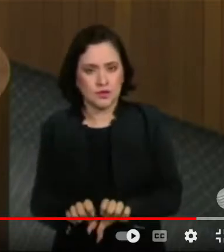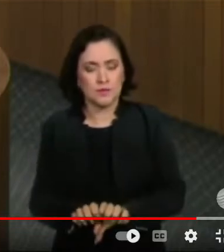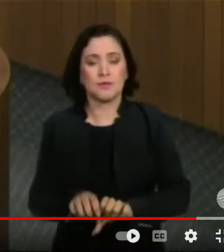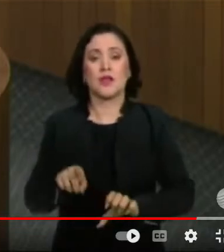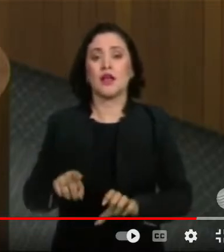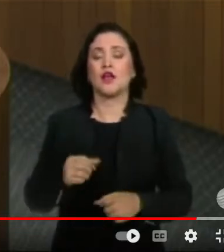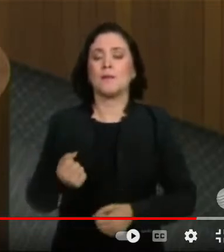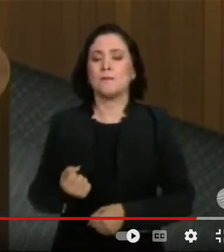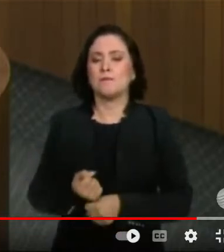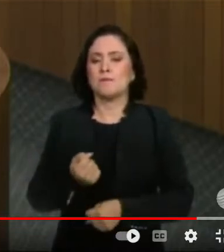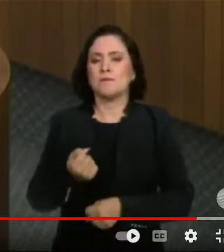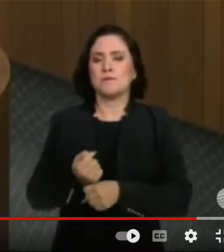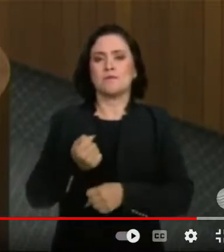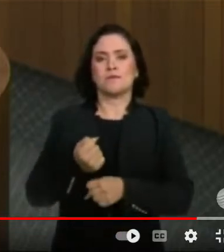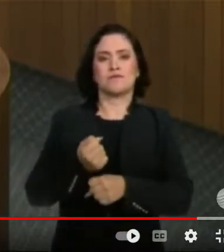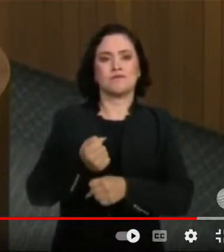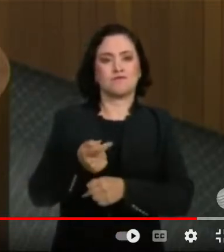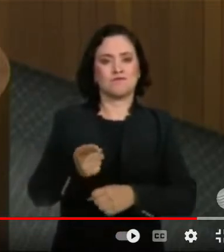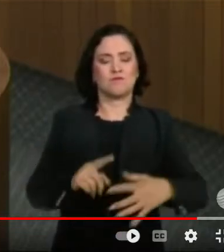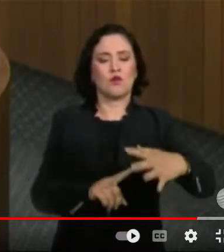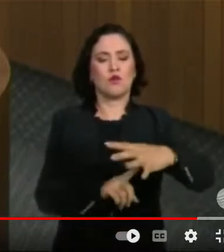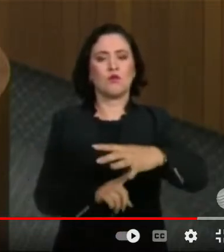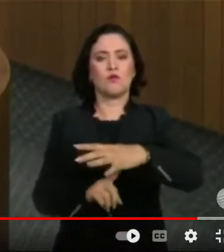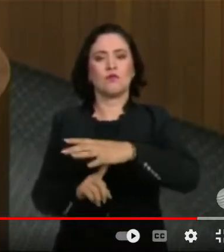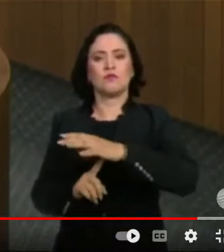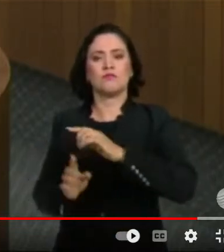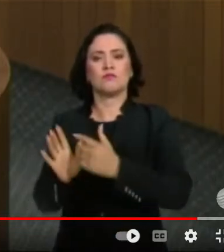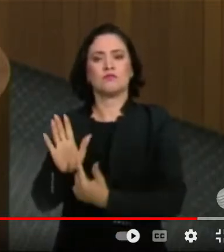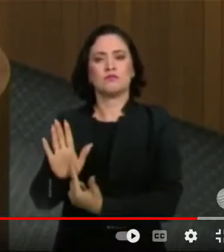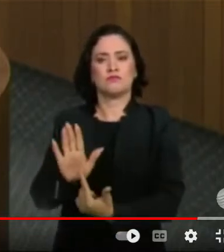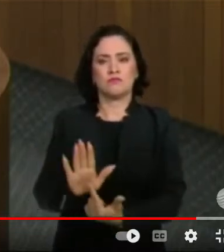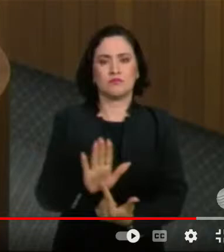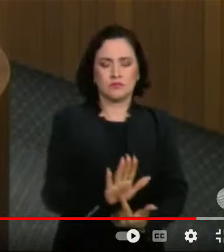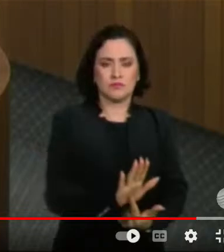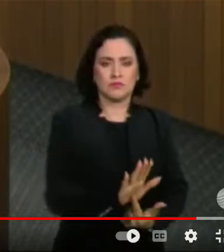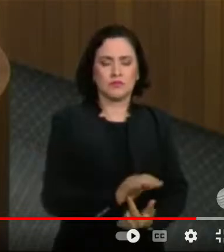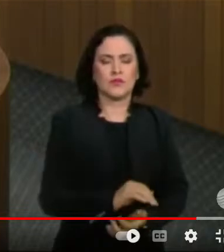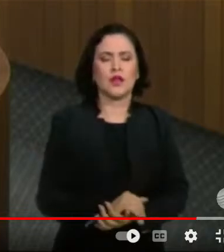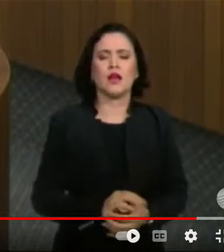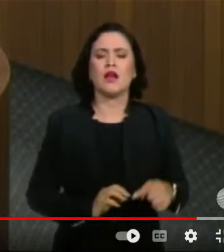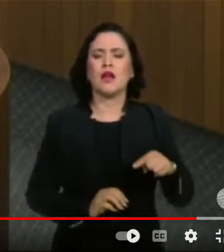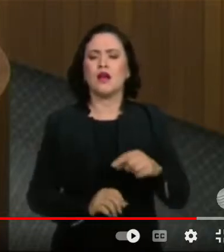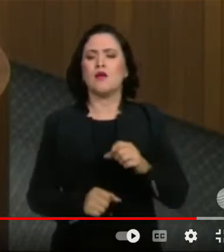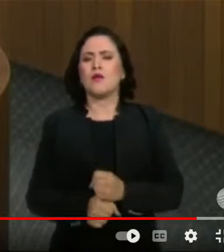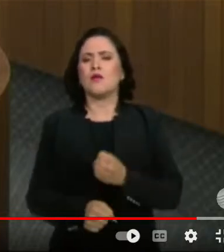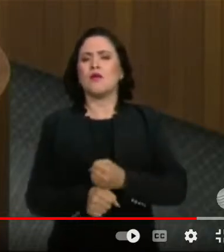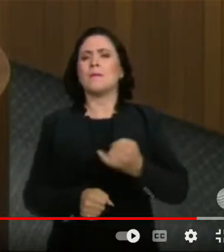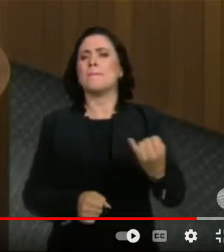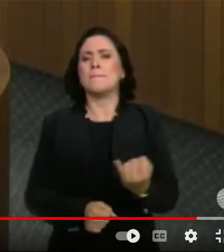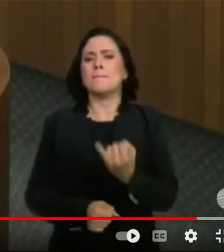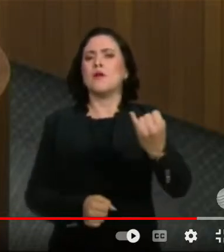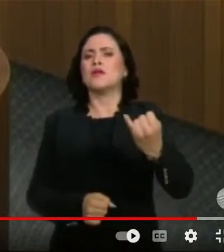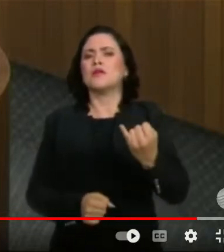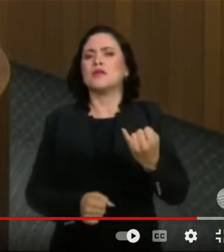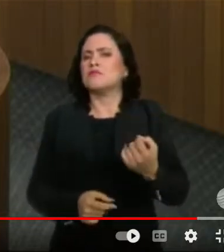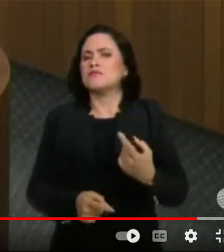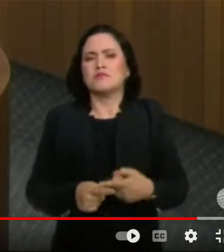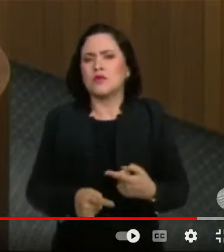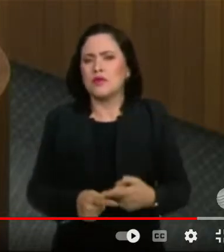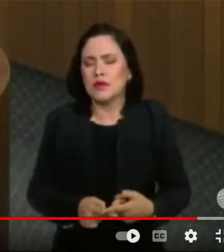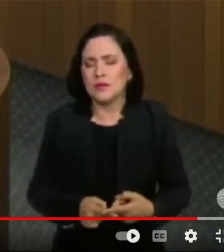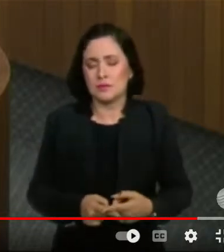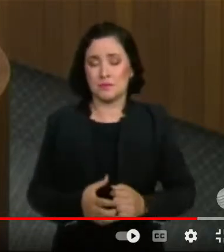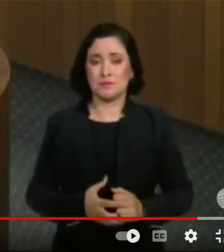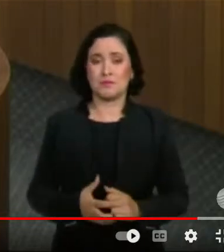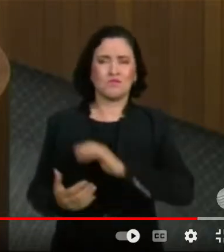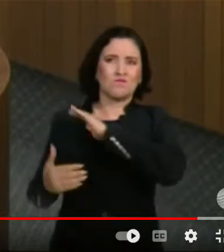que é importante um parque de exposição na cidade de Bacabal? Historicamente, deputado Arnaldo, a